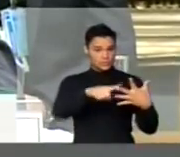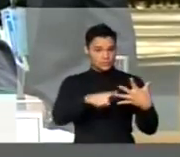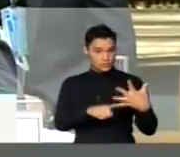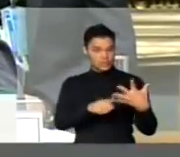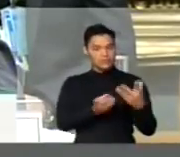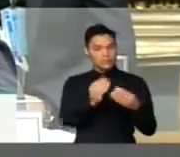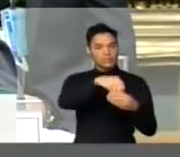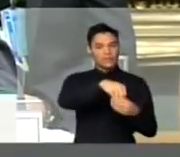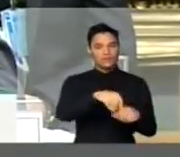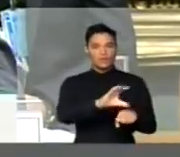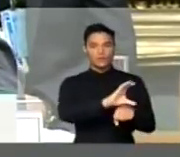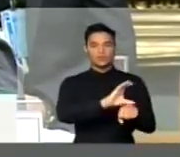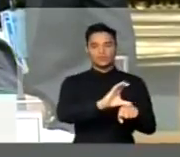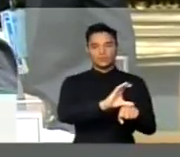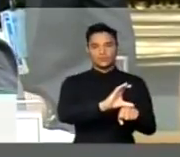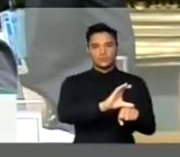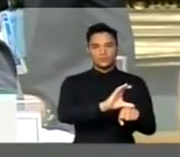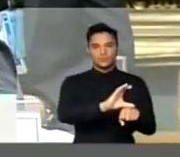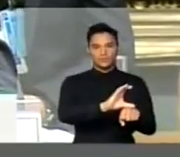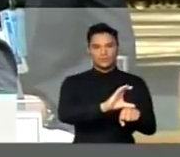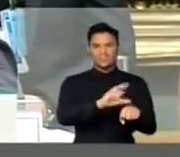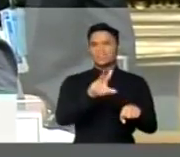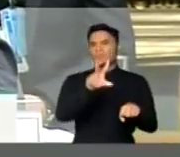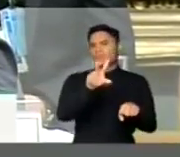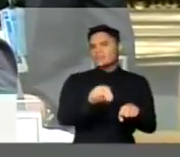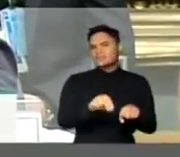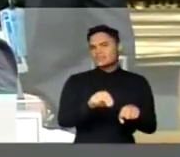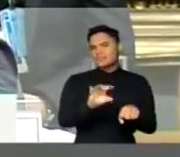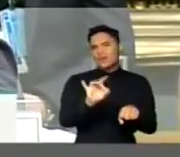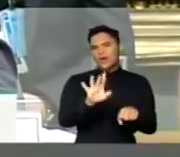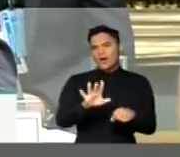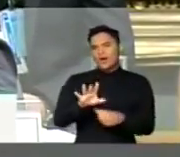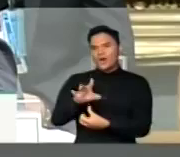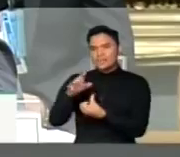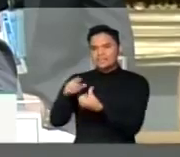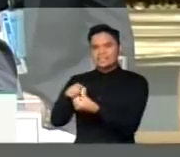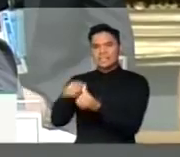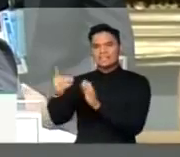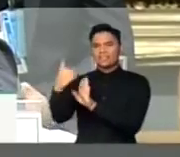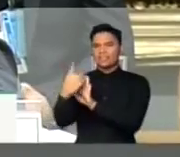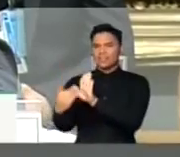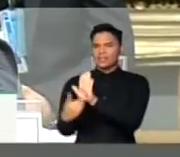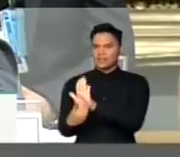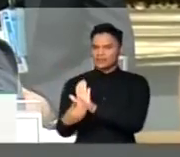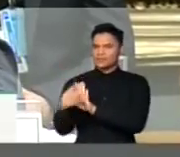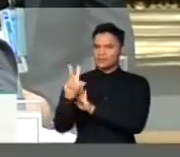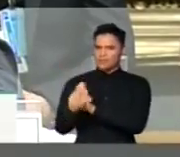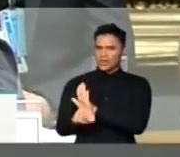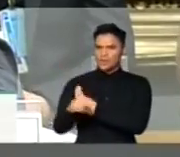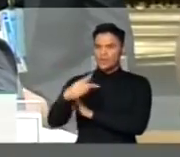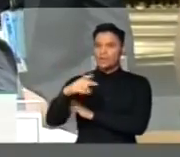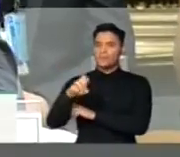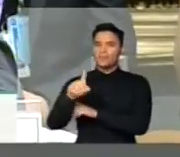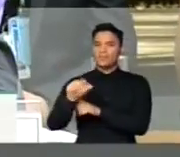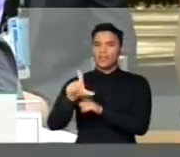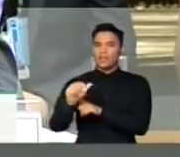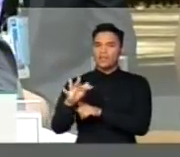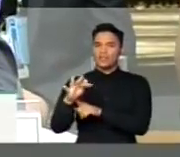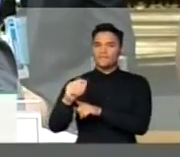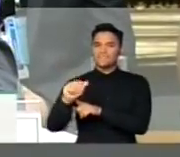previsão constitucional. Não são apenas os 6 decretos e as pedaladas